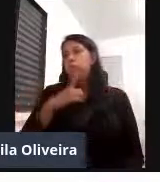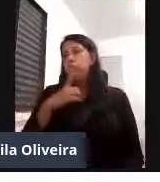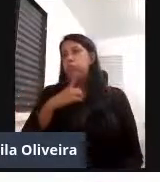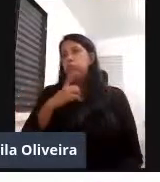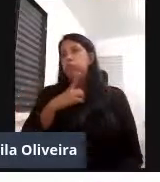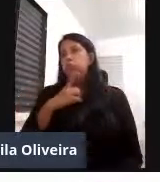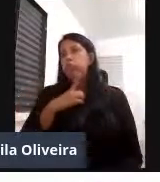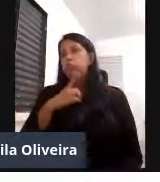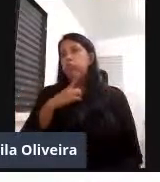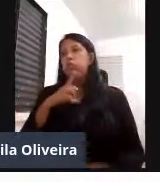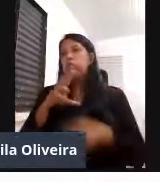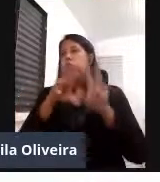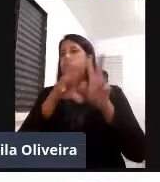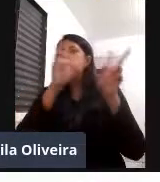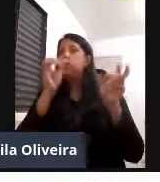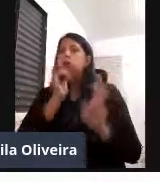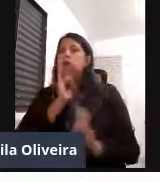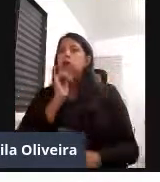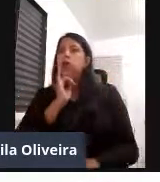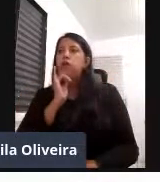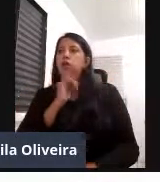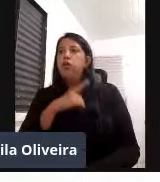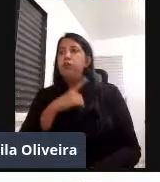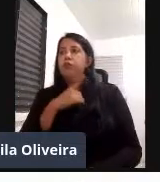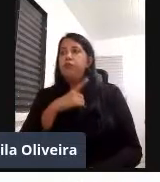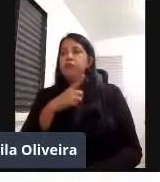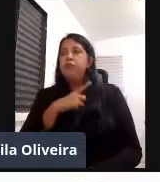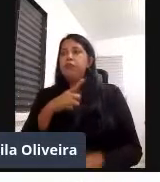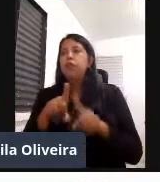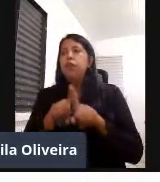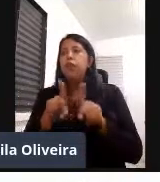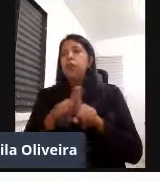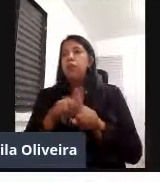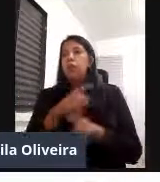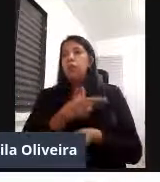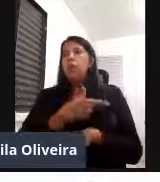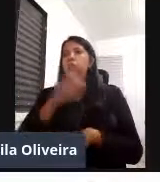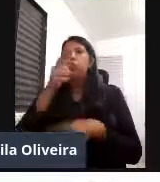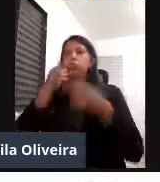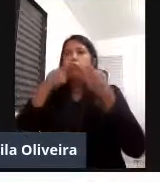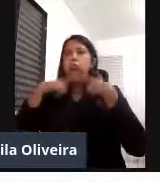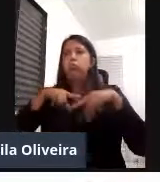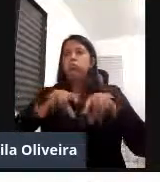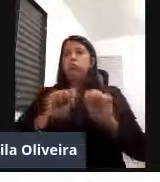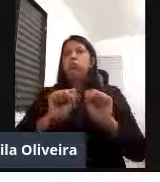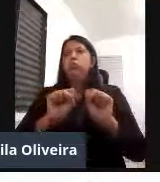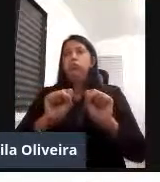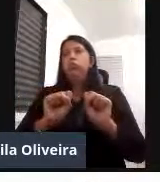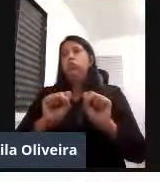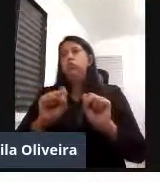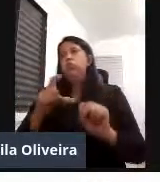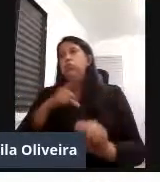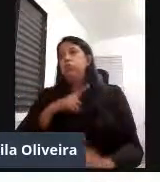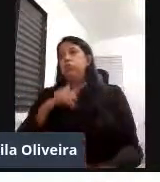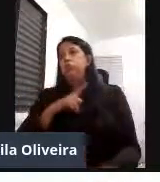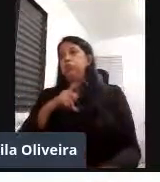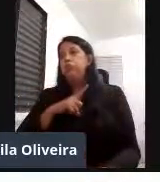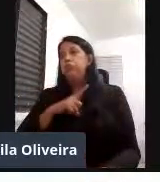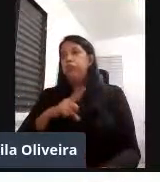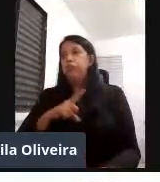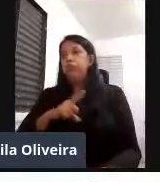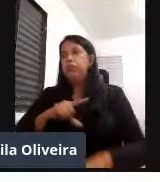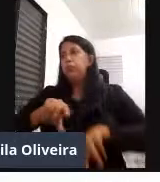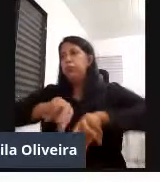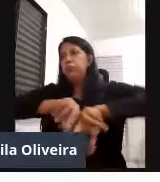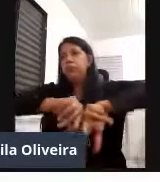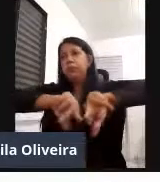idiomas também. Então, ele trouxe aqui da Cielo, do IPEA, da Cielo de novo. Então, se a